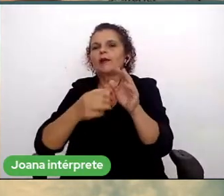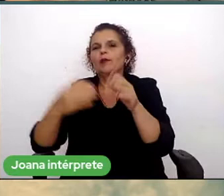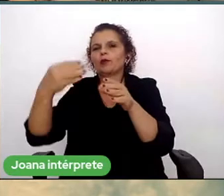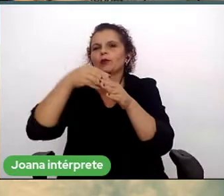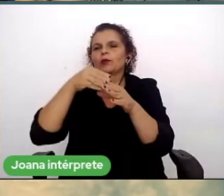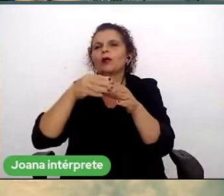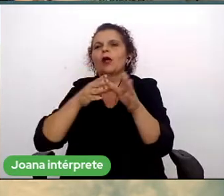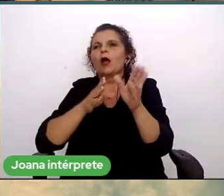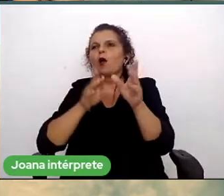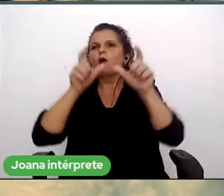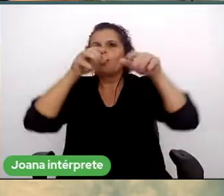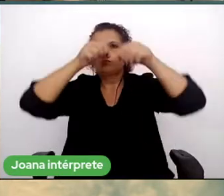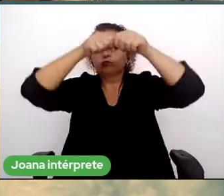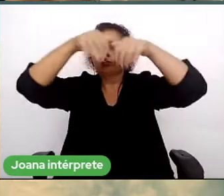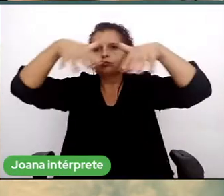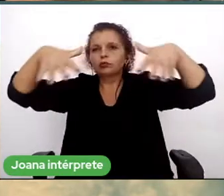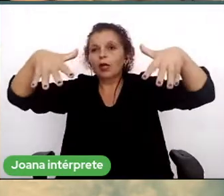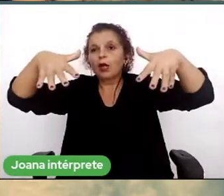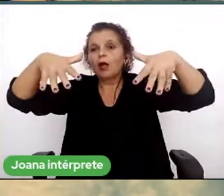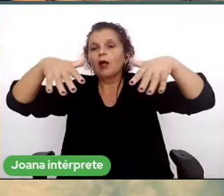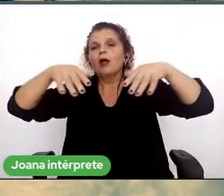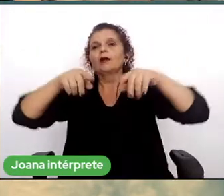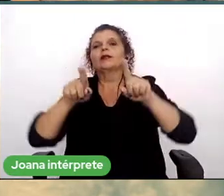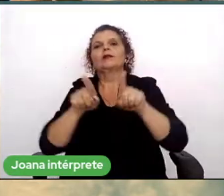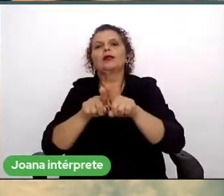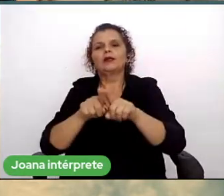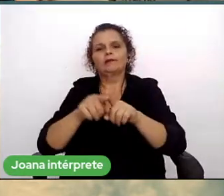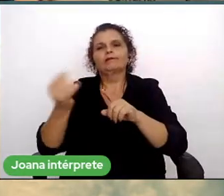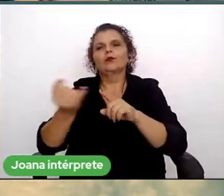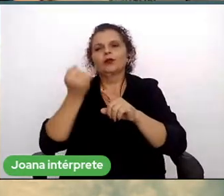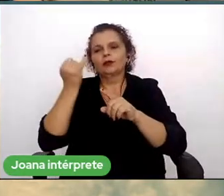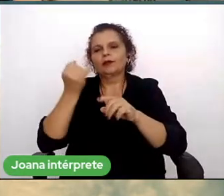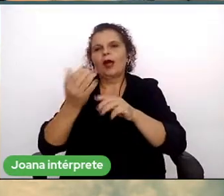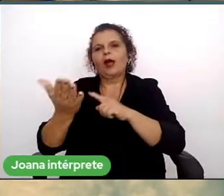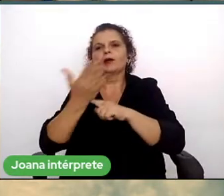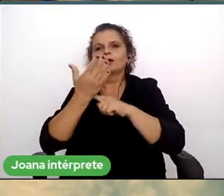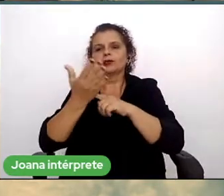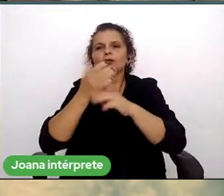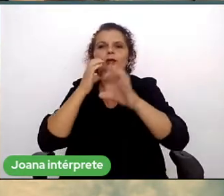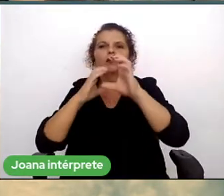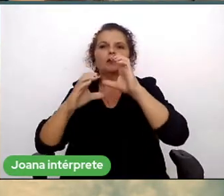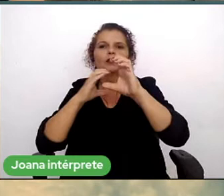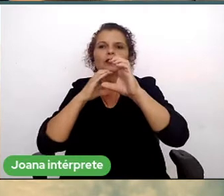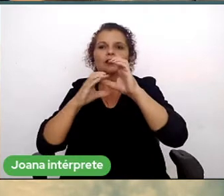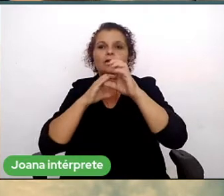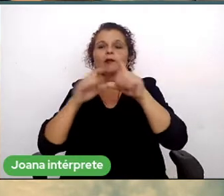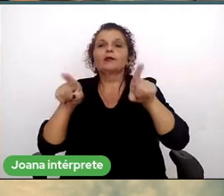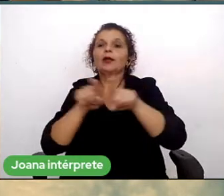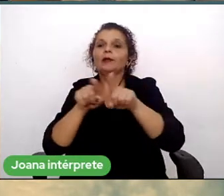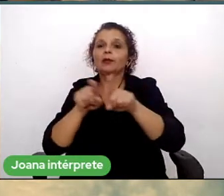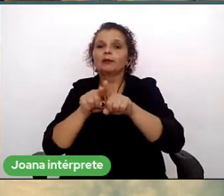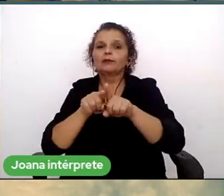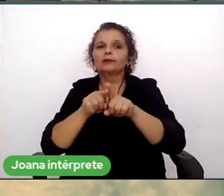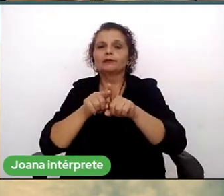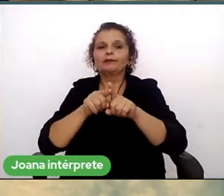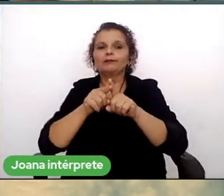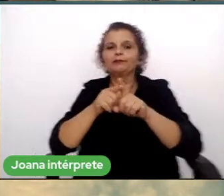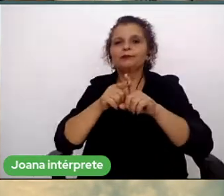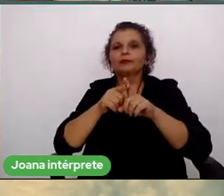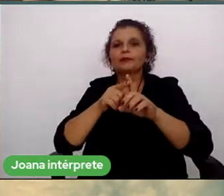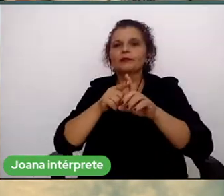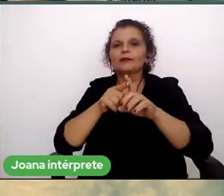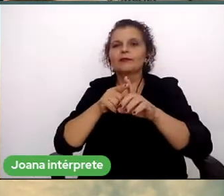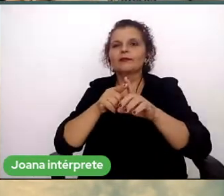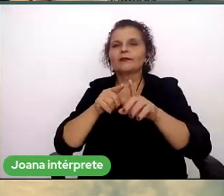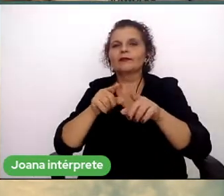precisa implantar nosso software Então tudo sente que facilita a comunicação EA que eu já faço uma ressalva tá gente que por mais que a